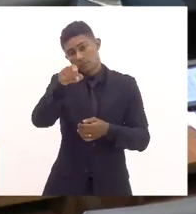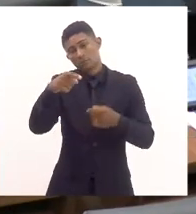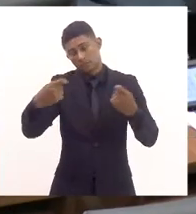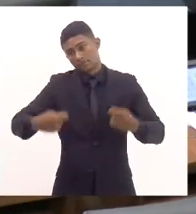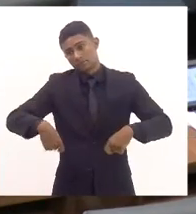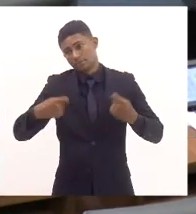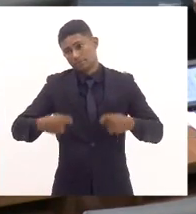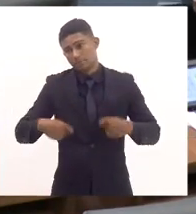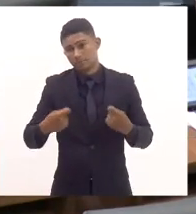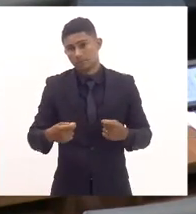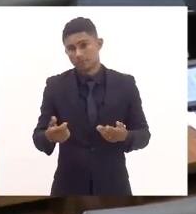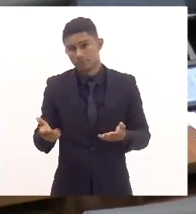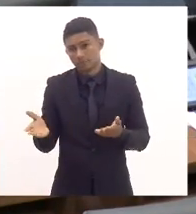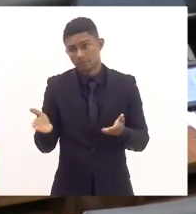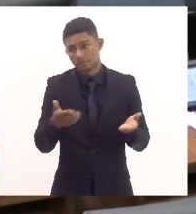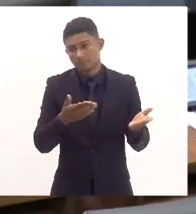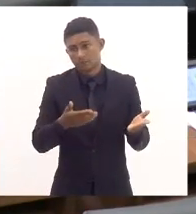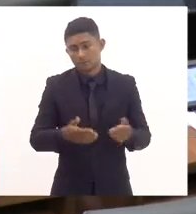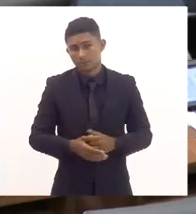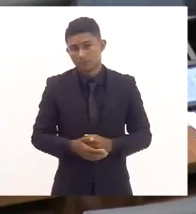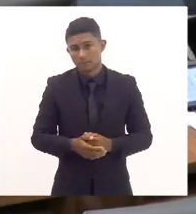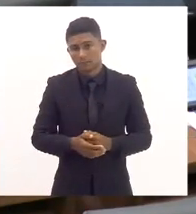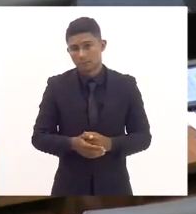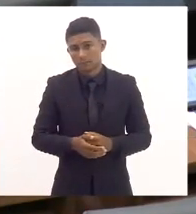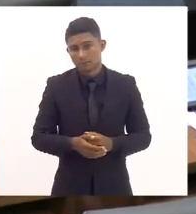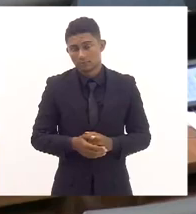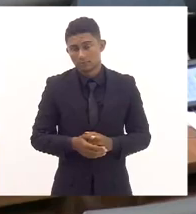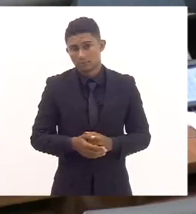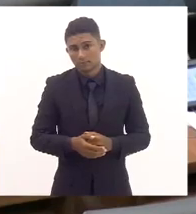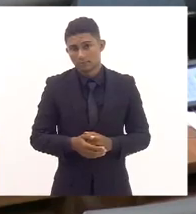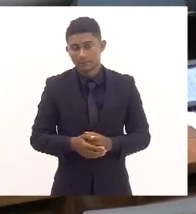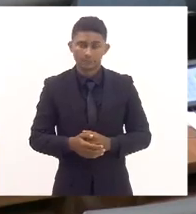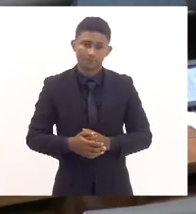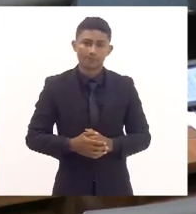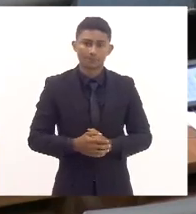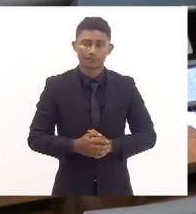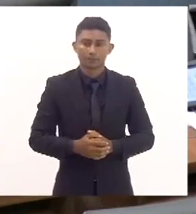que ter um